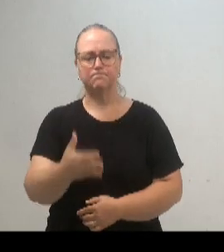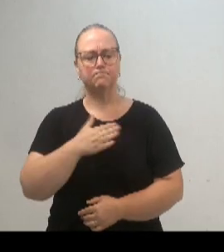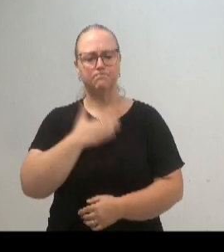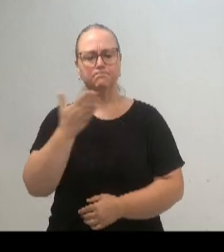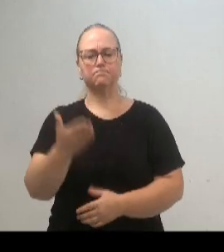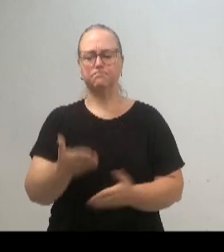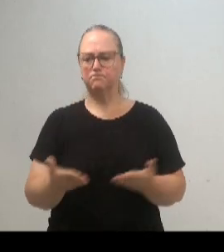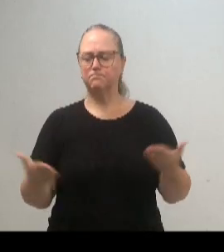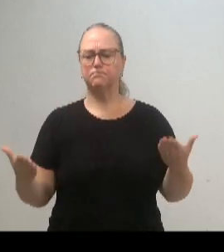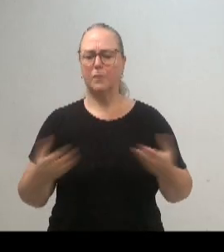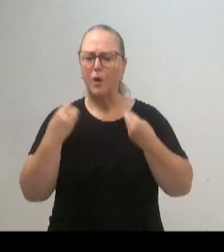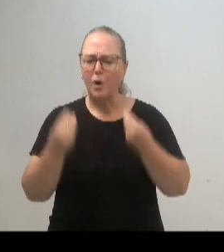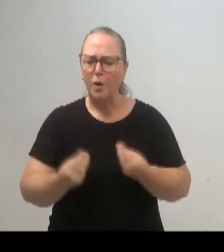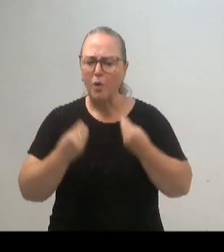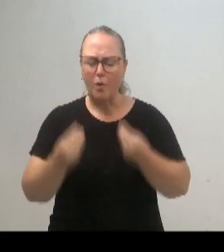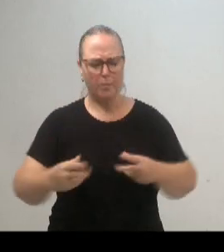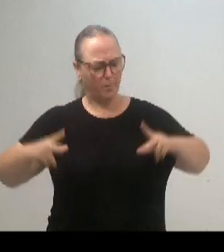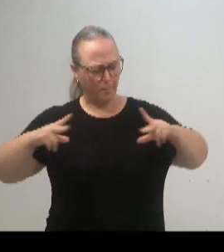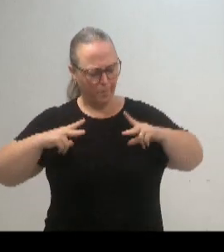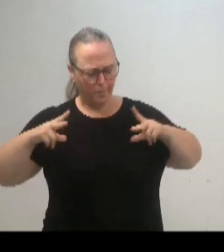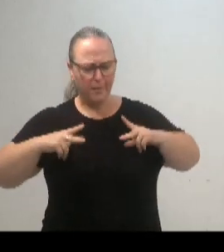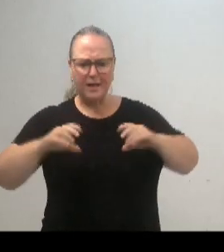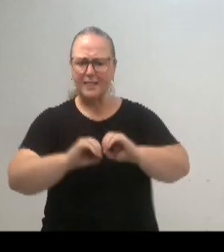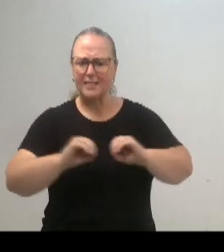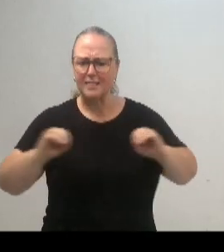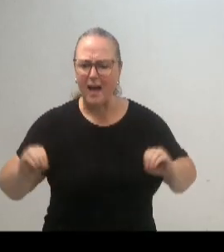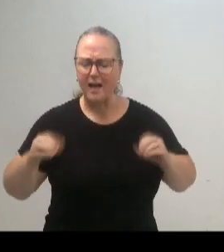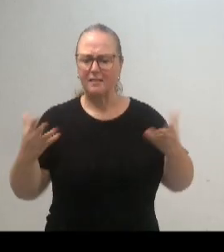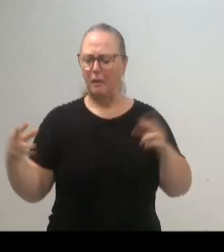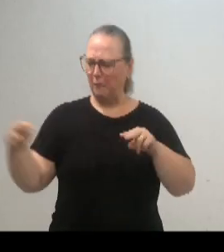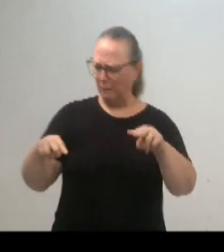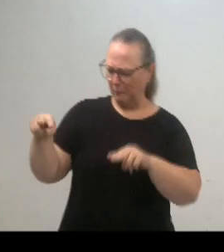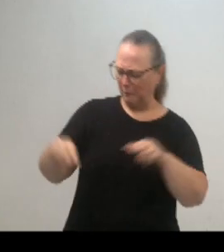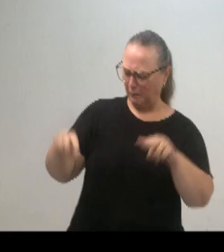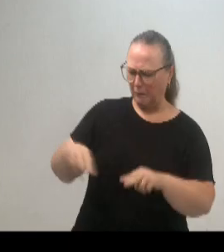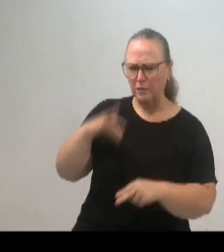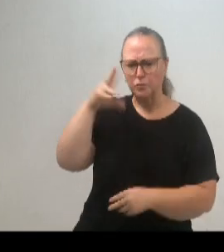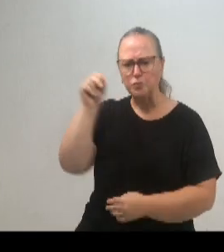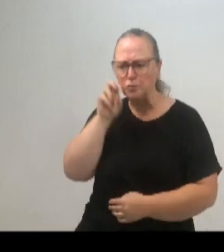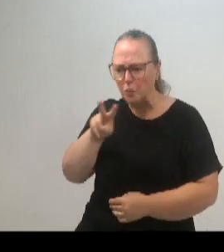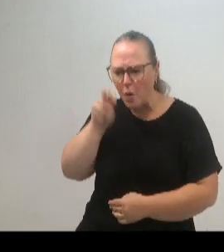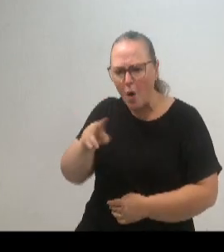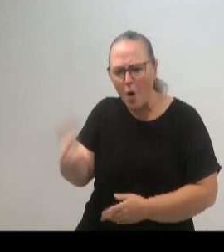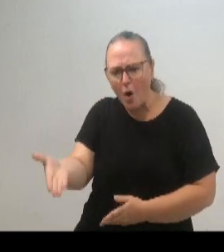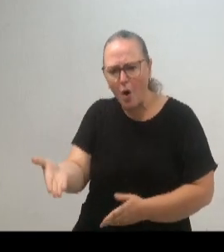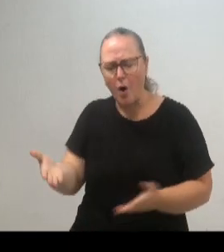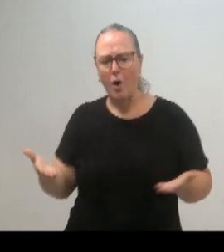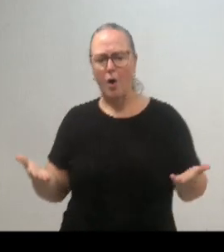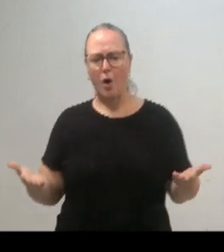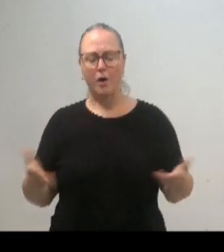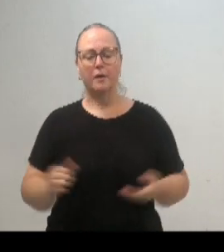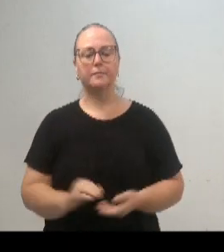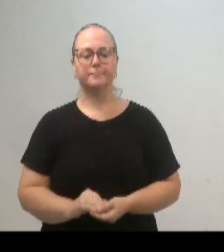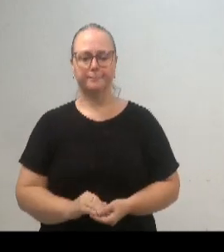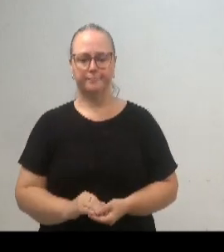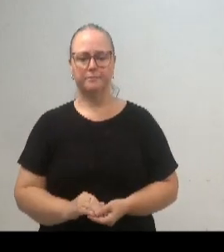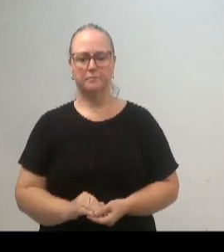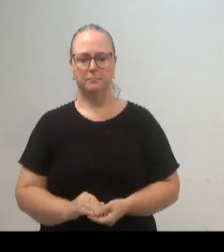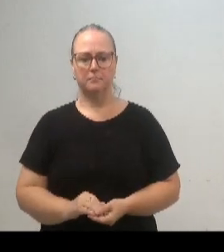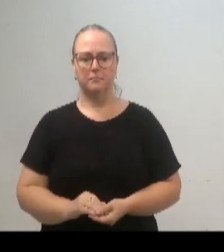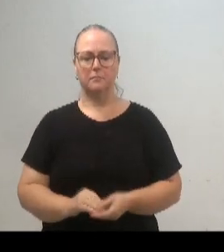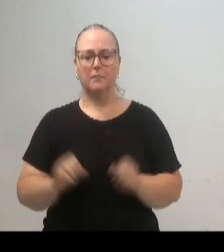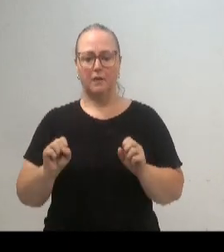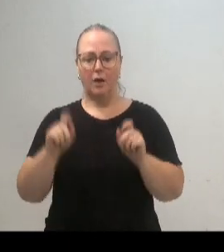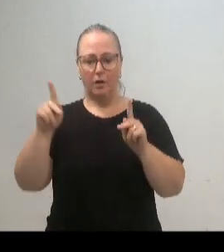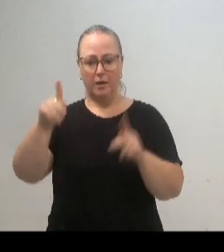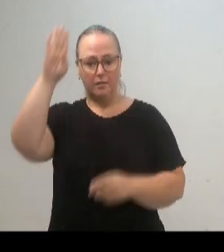a afronta ao direito à privacidade e intimidade dessas crianças. Não têm o cognitivo preservado? Ok, mas